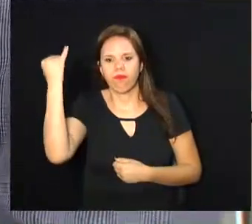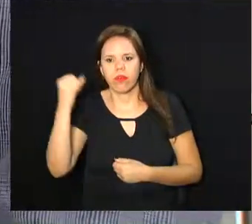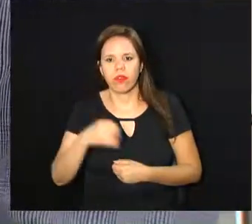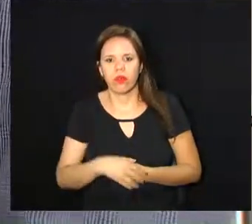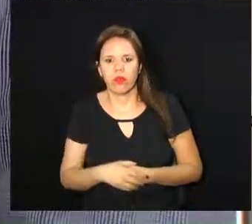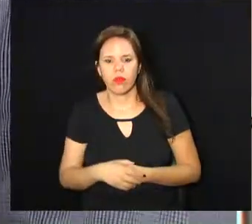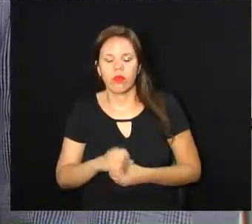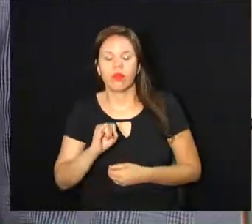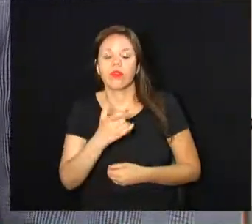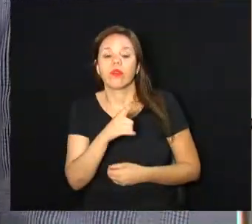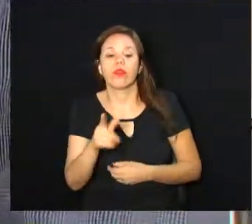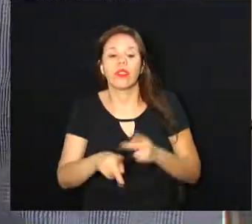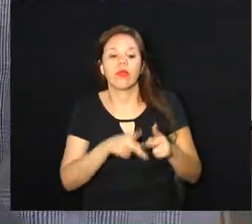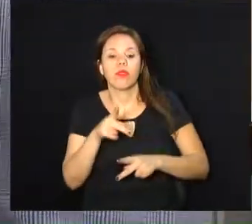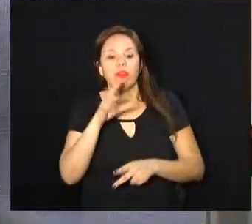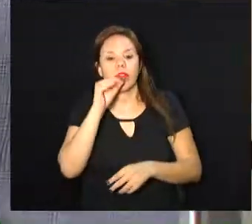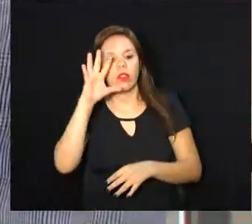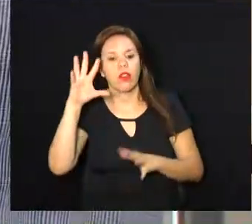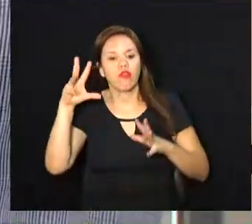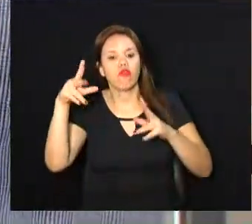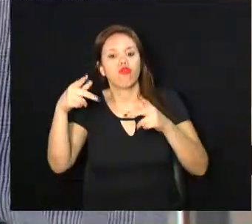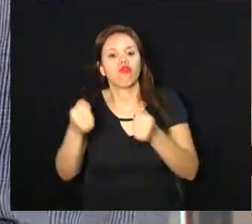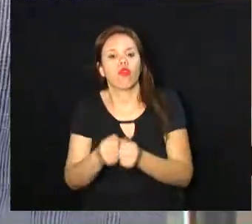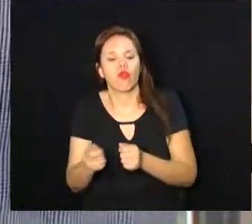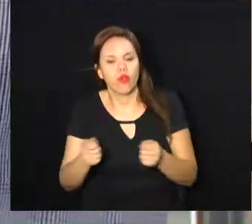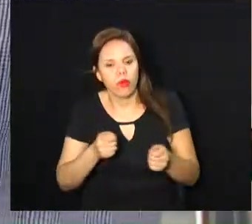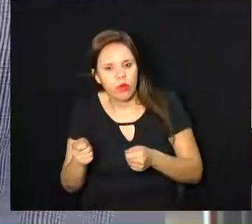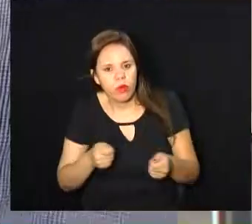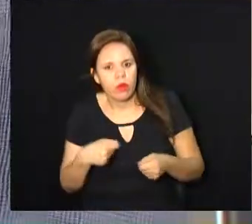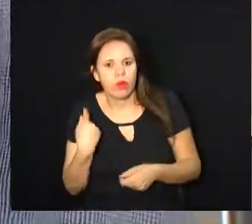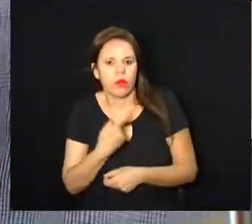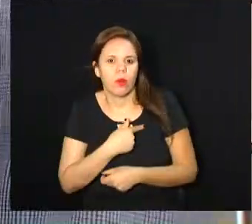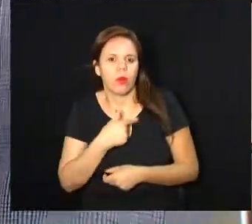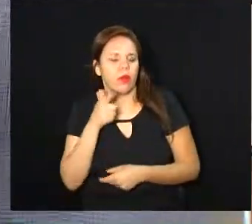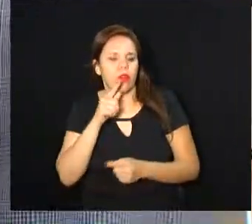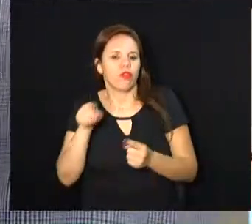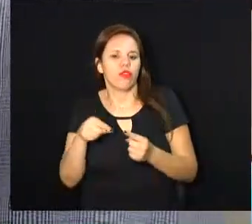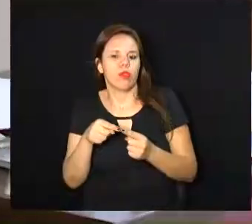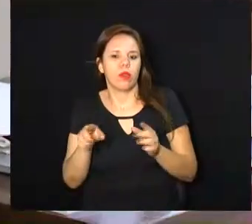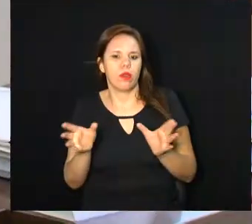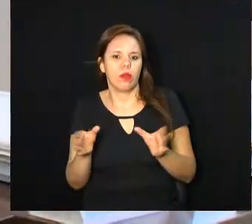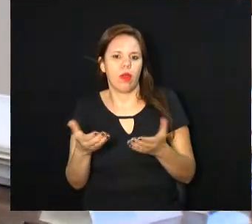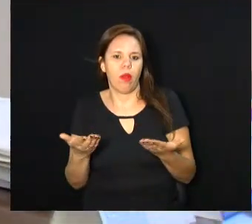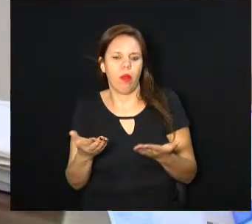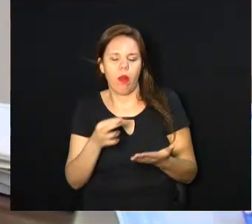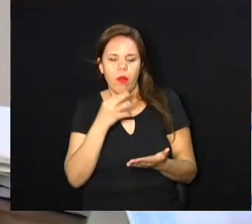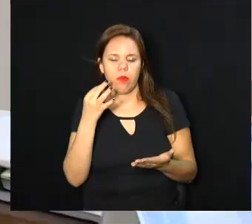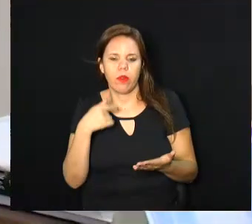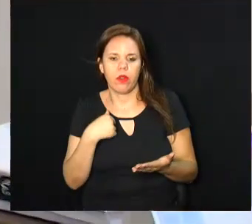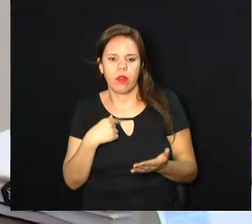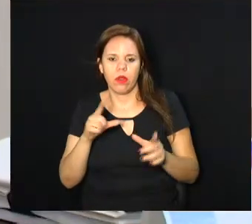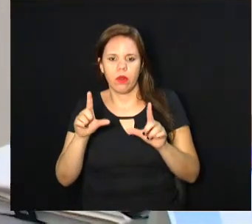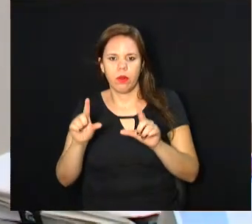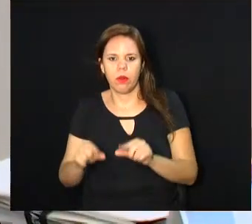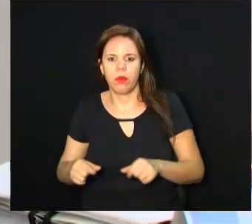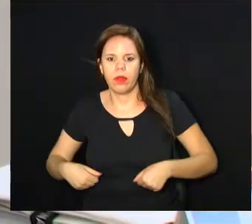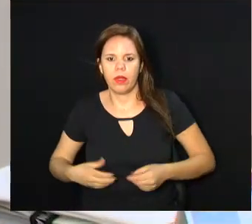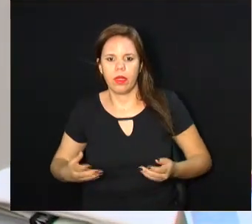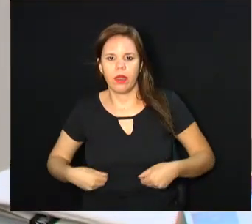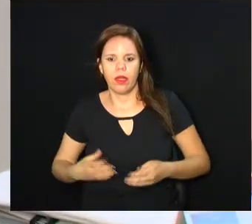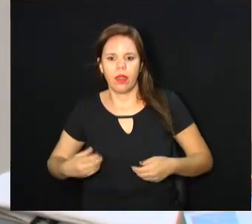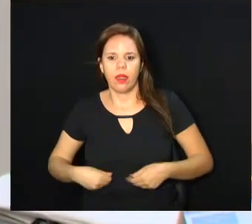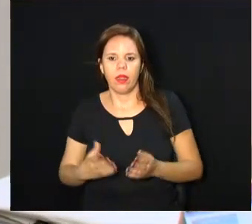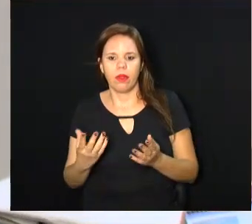se não houvesse o envolvimento de todos, sem exceção, nós não chegaríamos ao bom porto. Apesar da redução dos gastos,